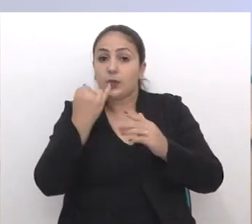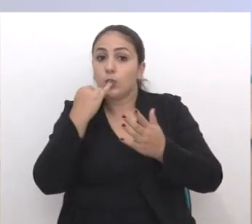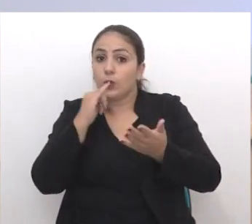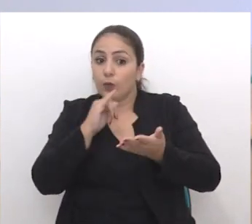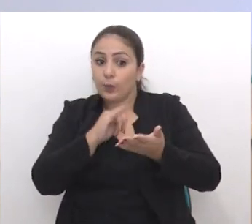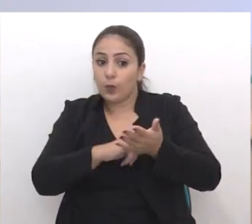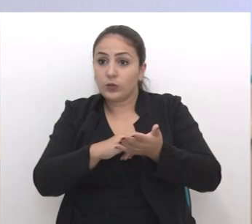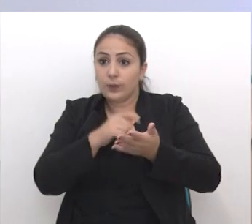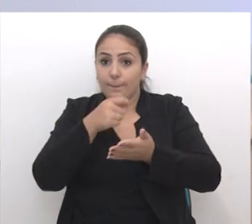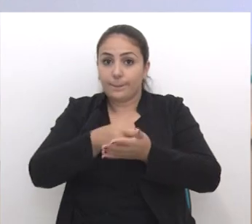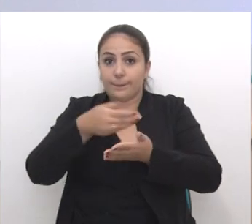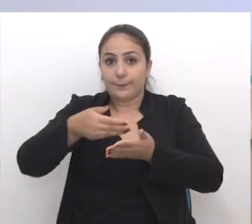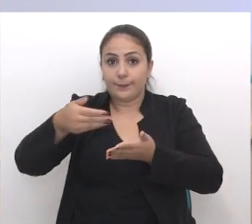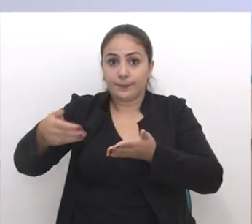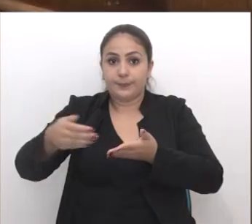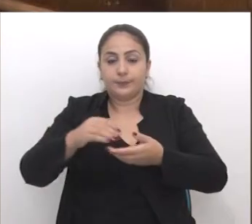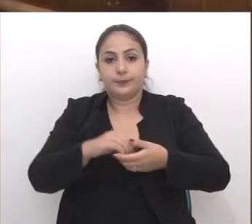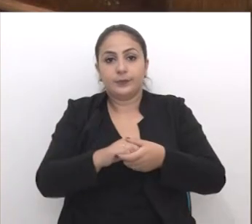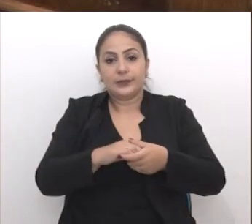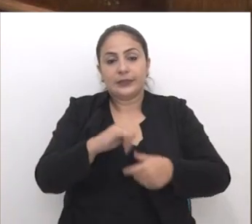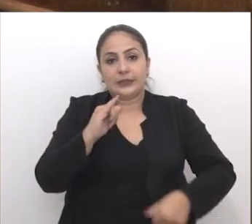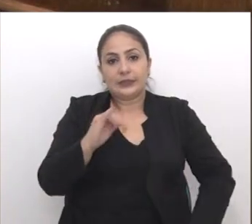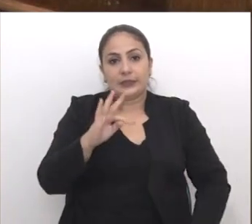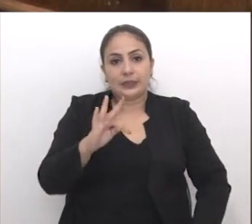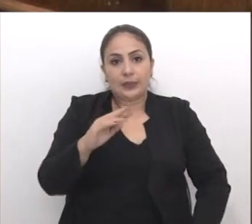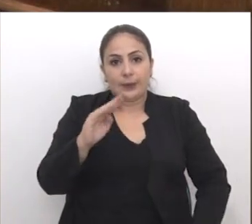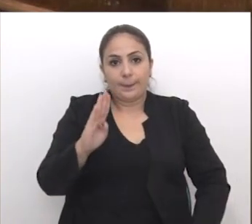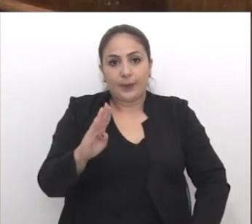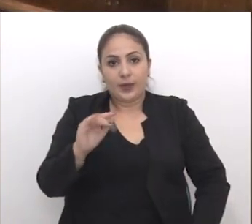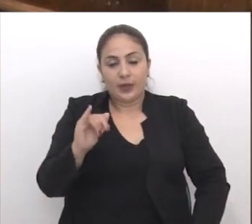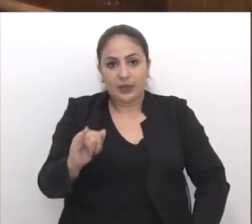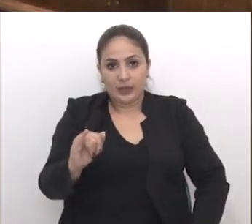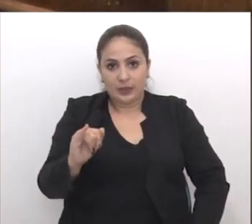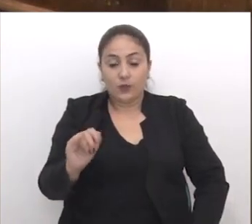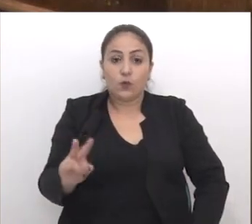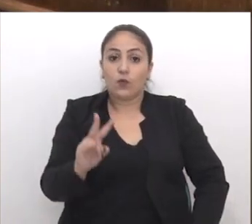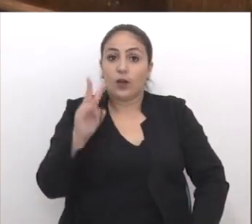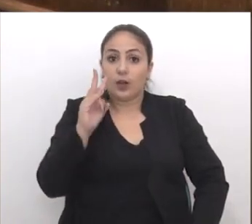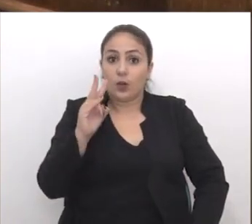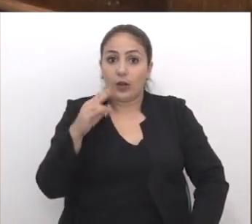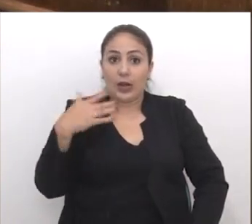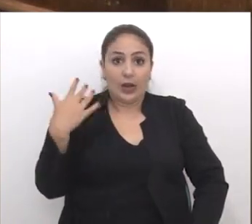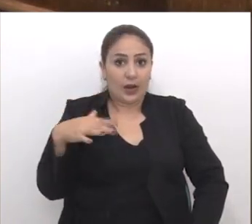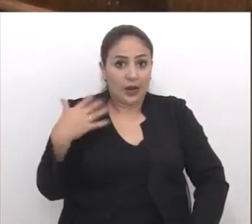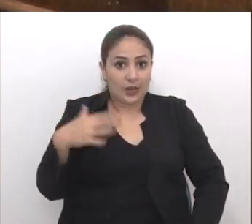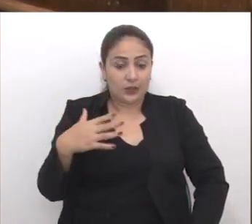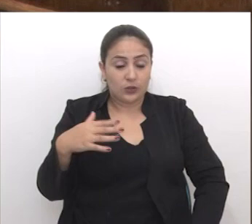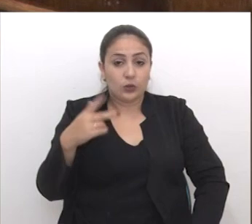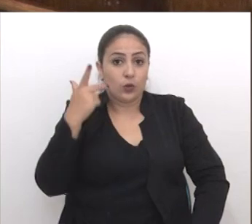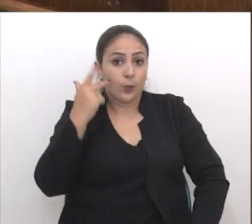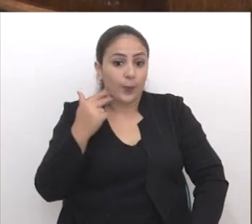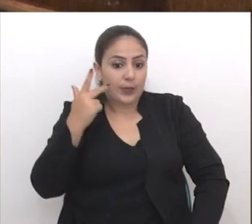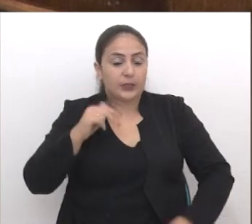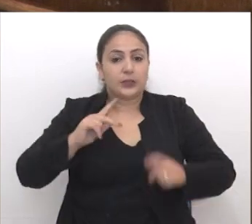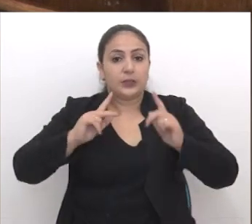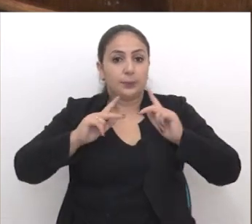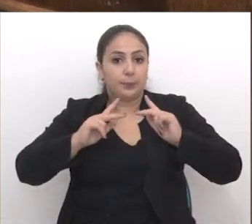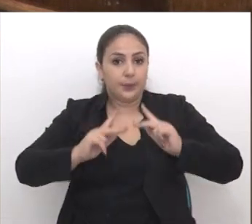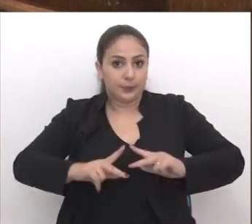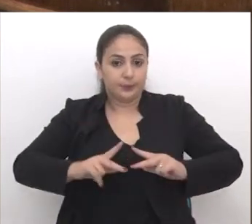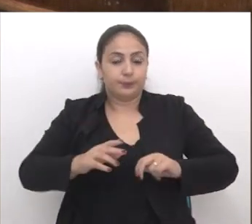imposto tenha sido parcelado. O ITBI é um valor alto, que é em cima do valor do imóvel. Normalmente,